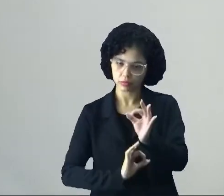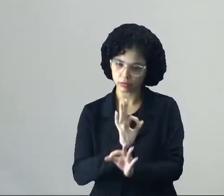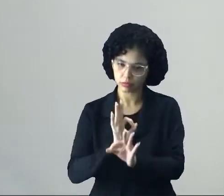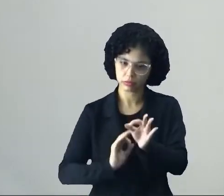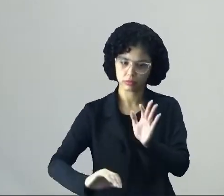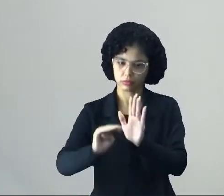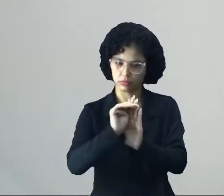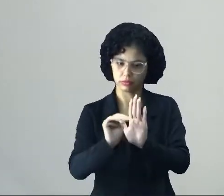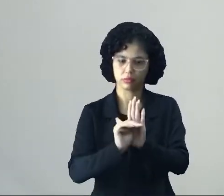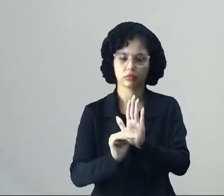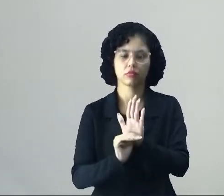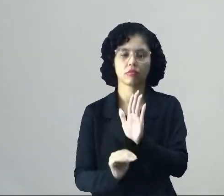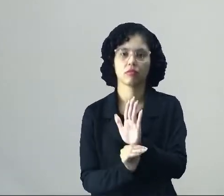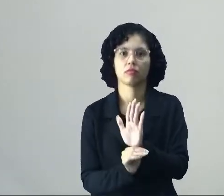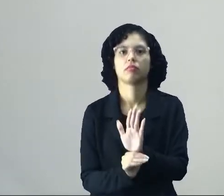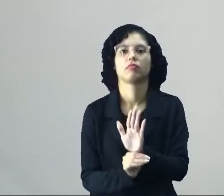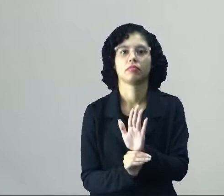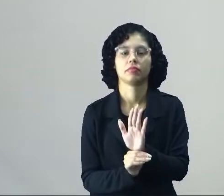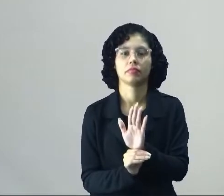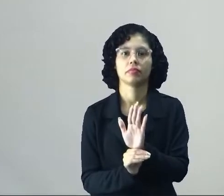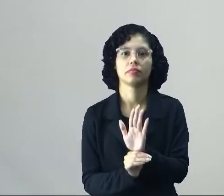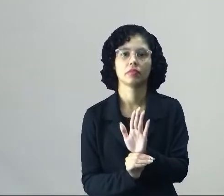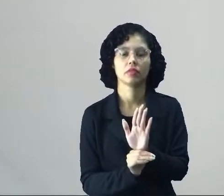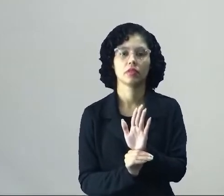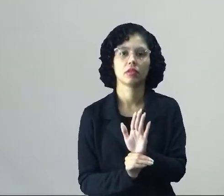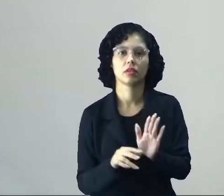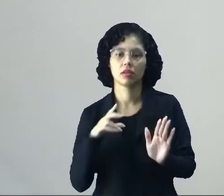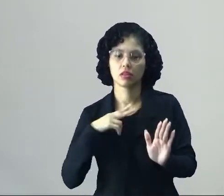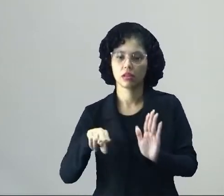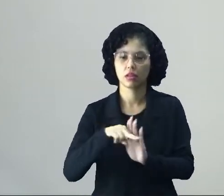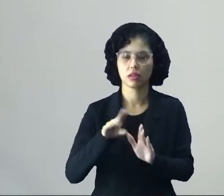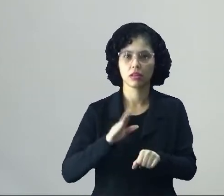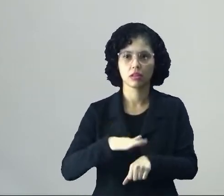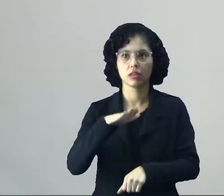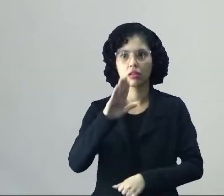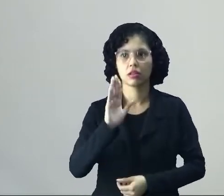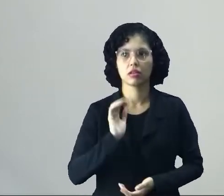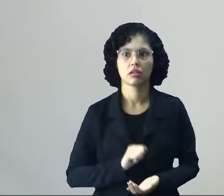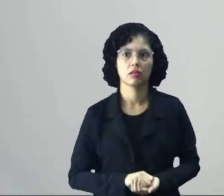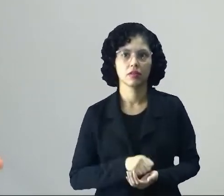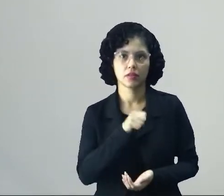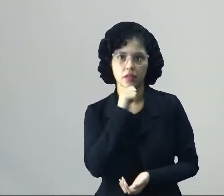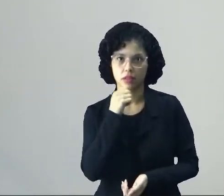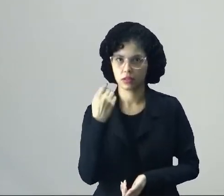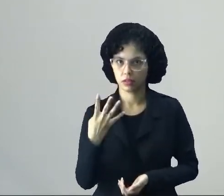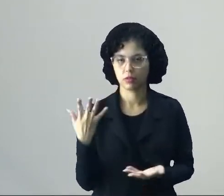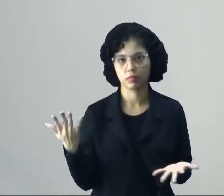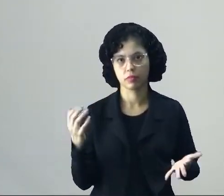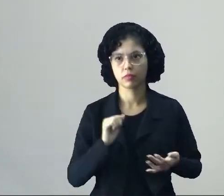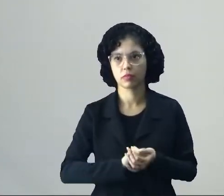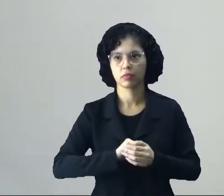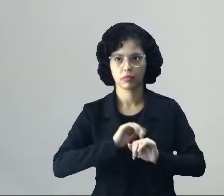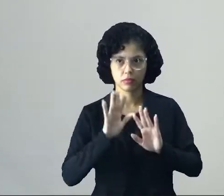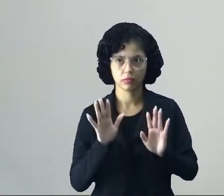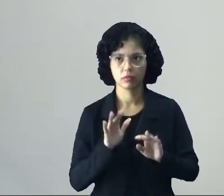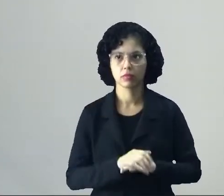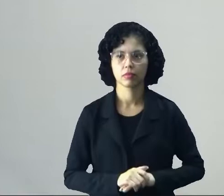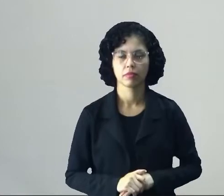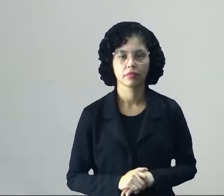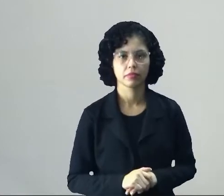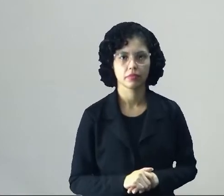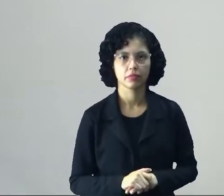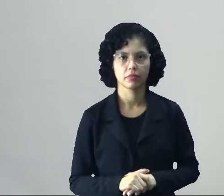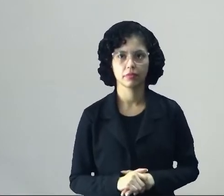organização do texto, você já atinge a nota máxima dentro da competência, né, 4, né, o caso, né?